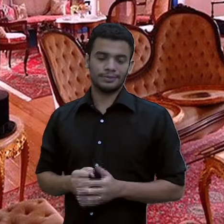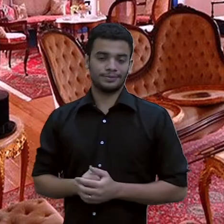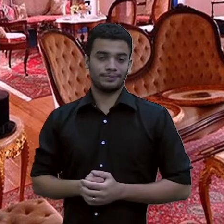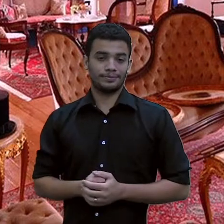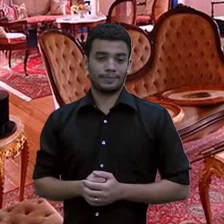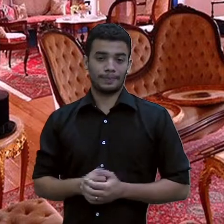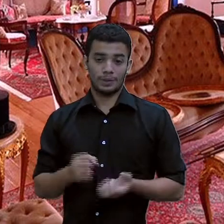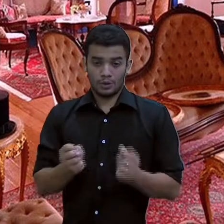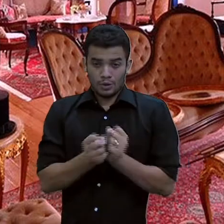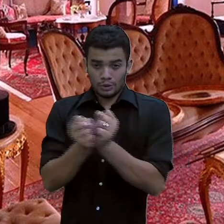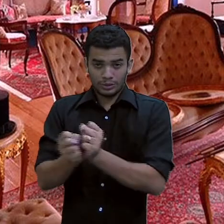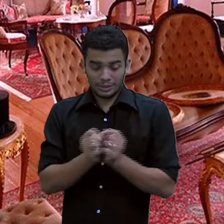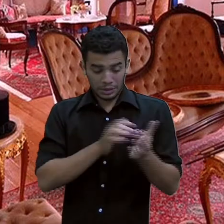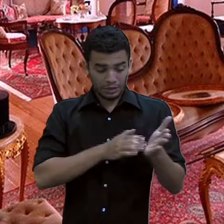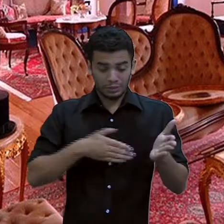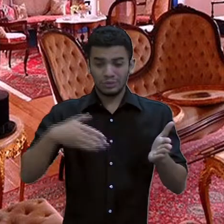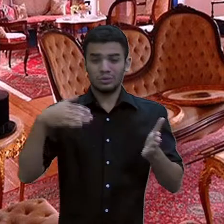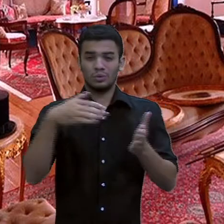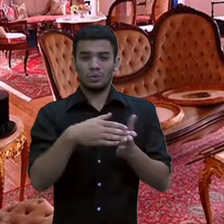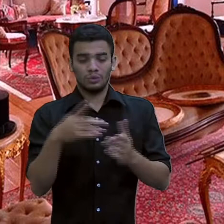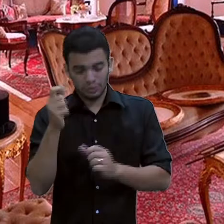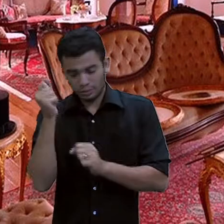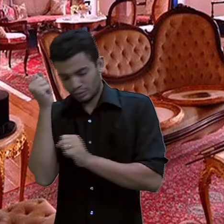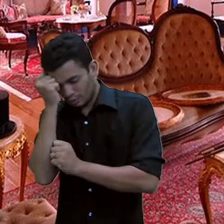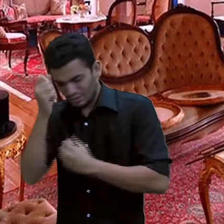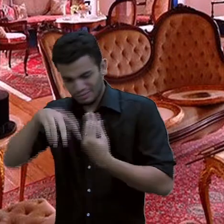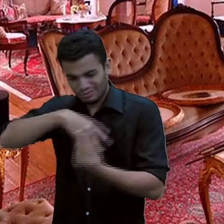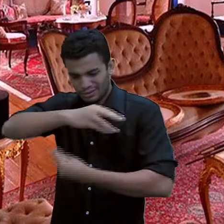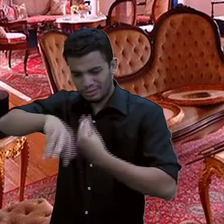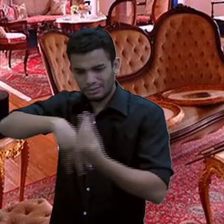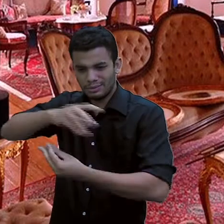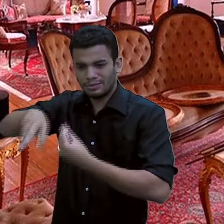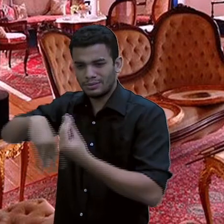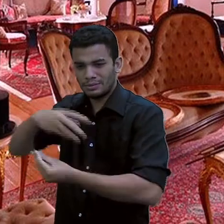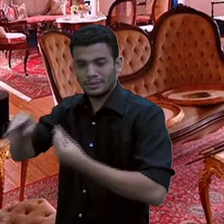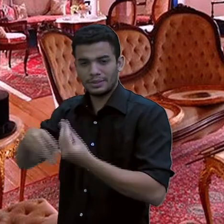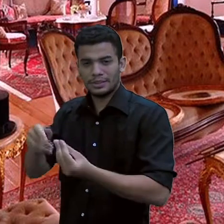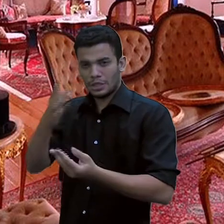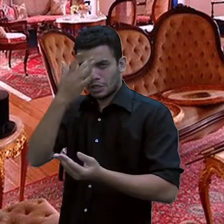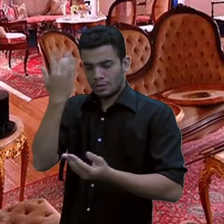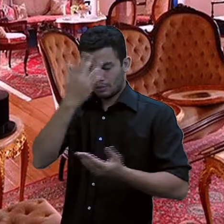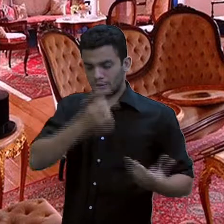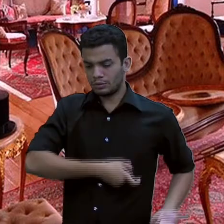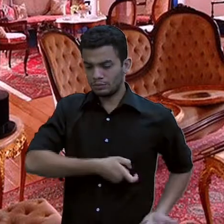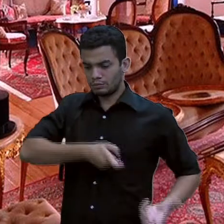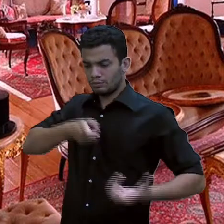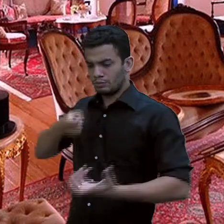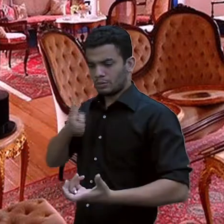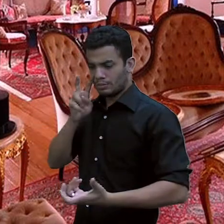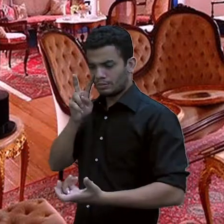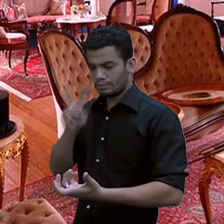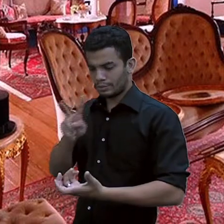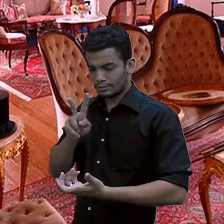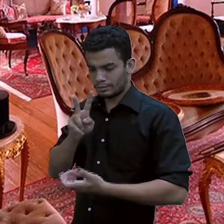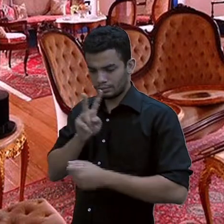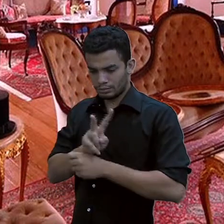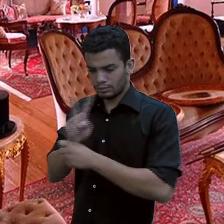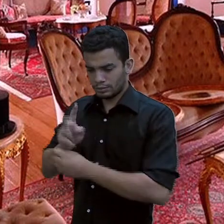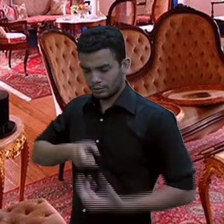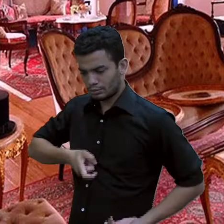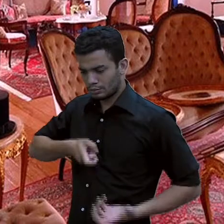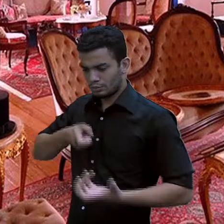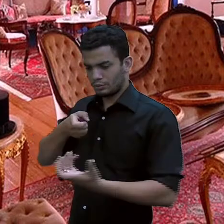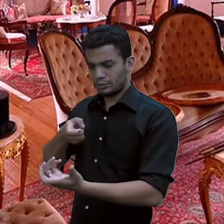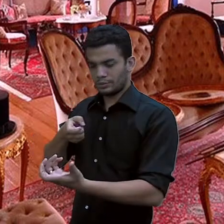juntos e haviam guardas nas portas onde eles dormiam para garantir a segurança dos nobres e